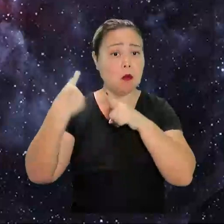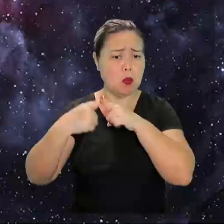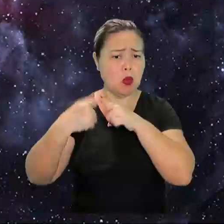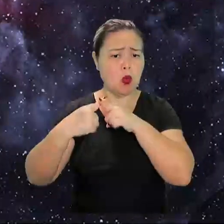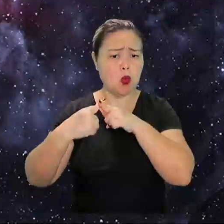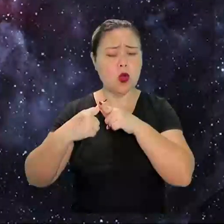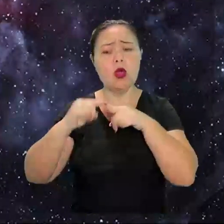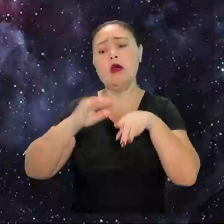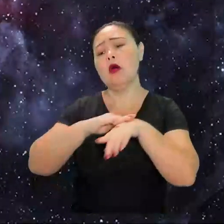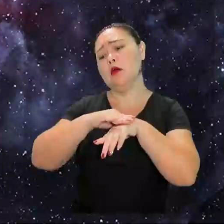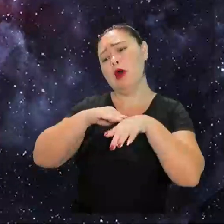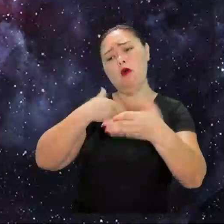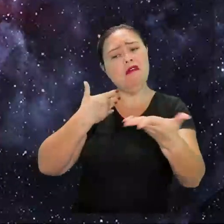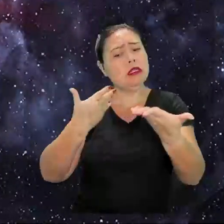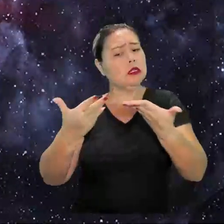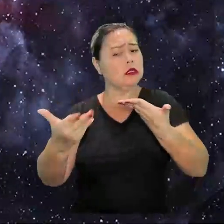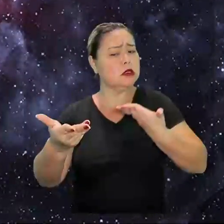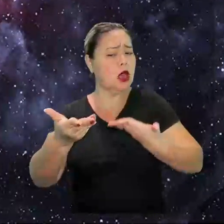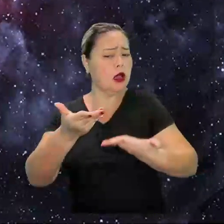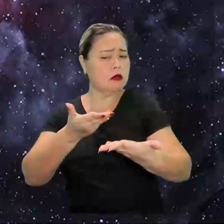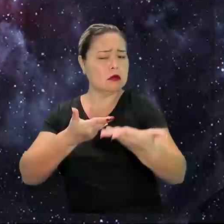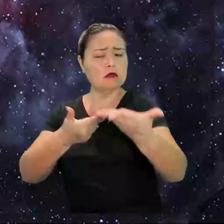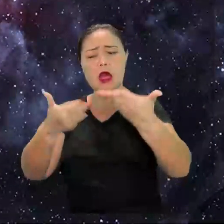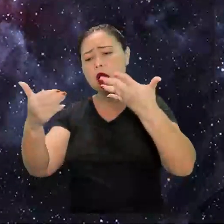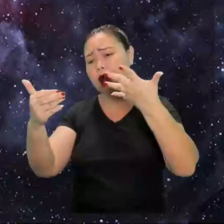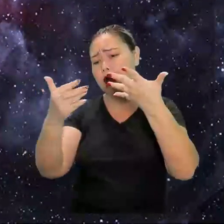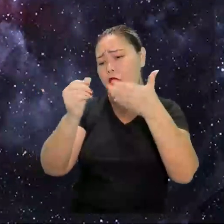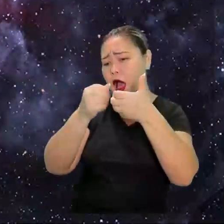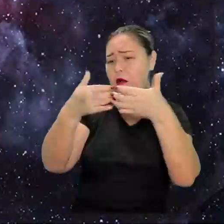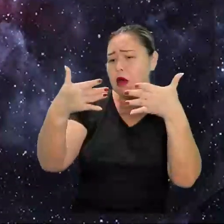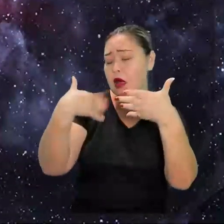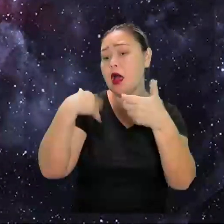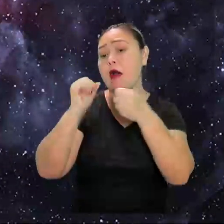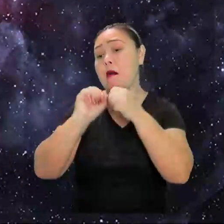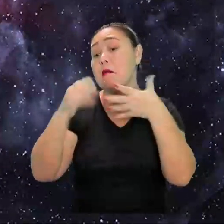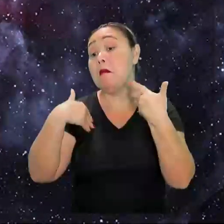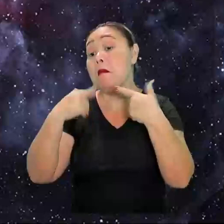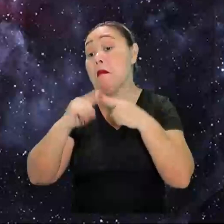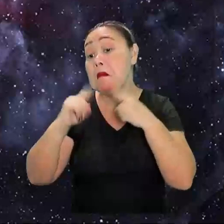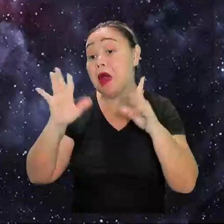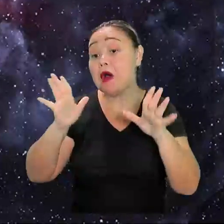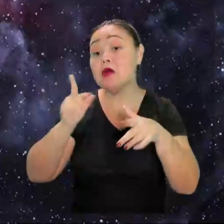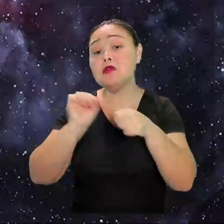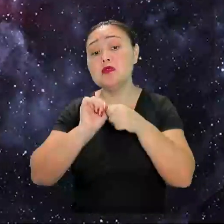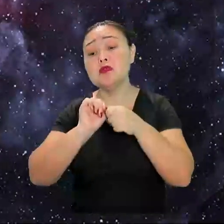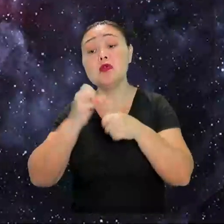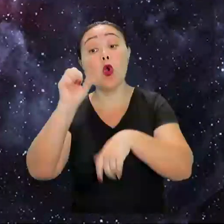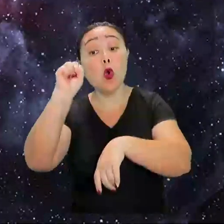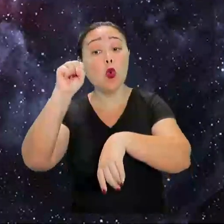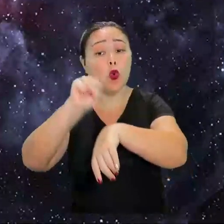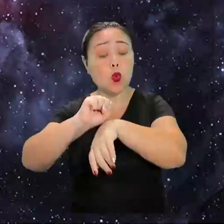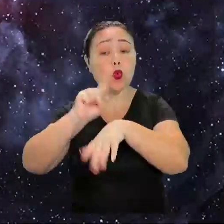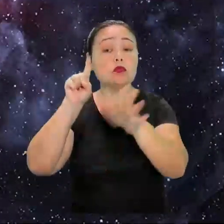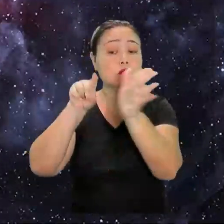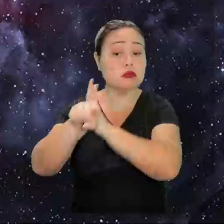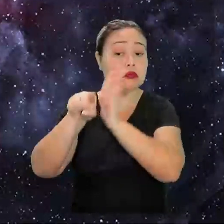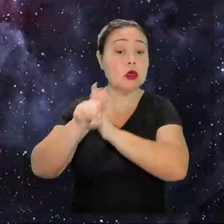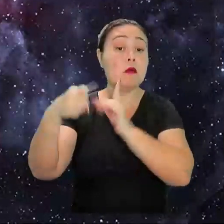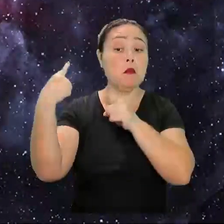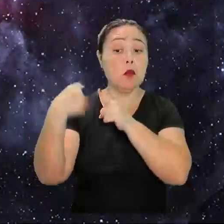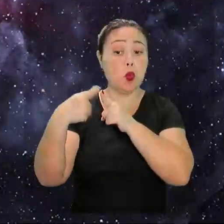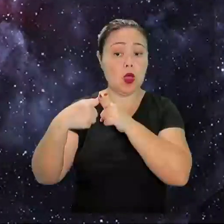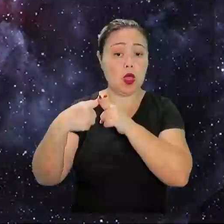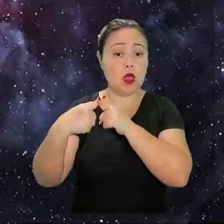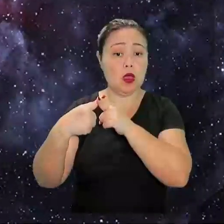tem uma conversação também, né? Entre as questões, a abertura da aula e tudo, mas em média a gente deixa aí uns 8 minutos para cada questão. Por